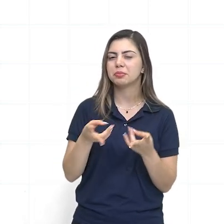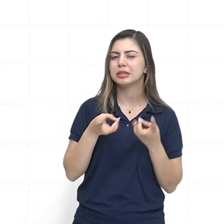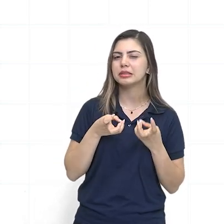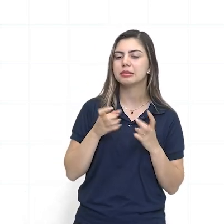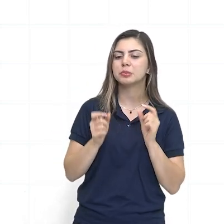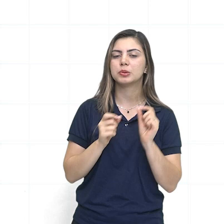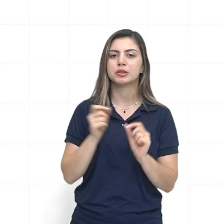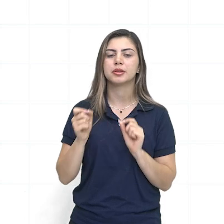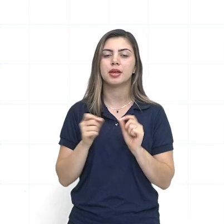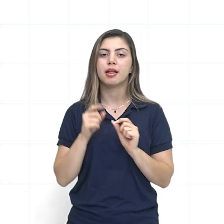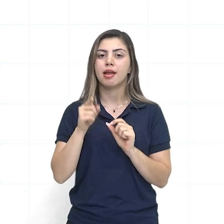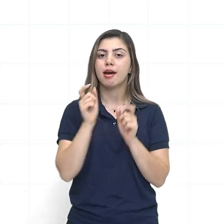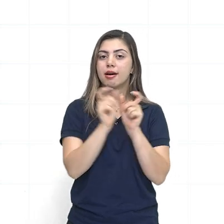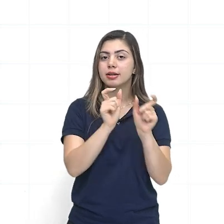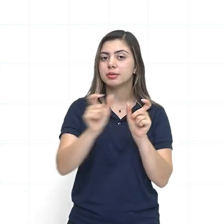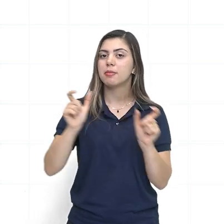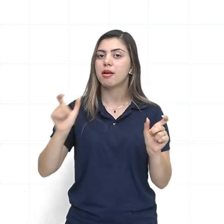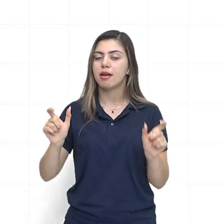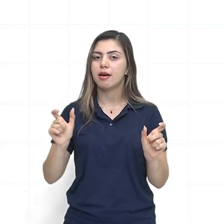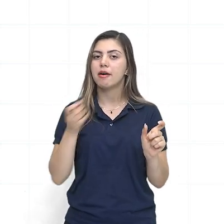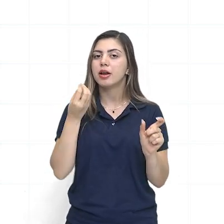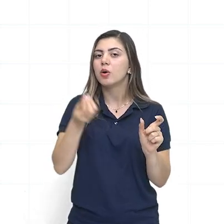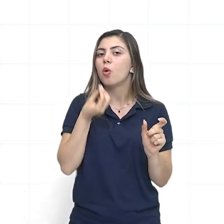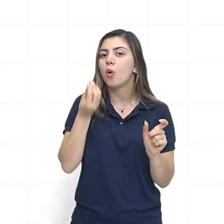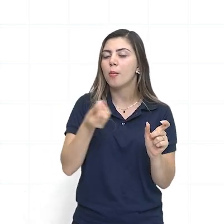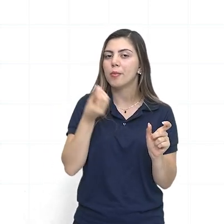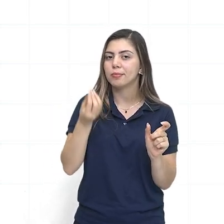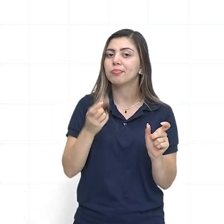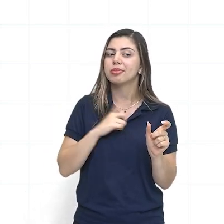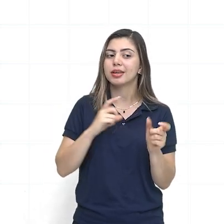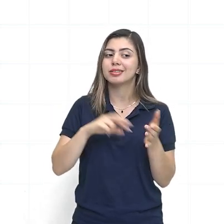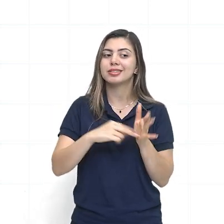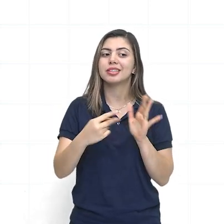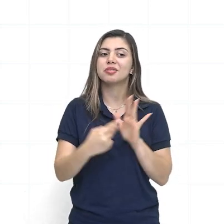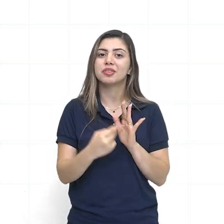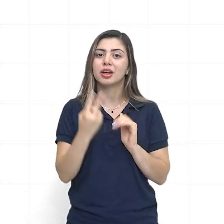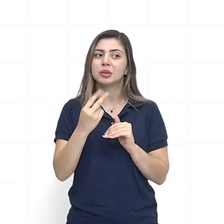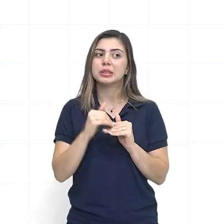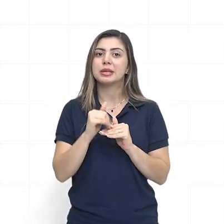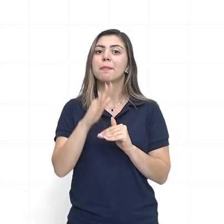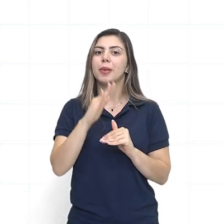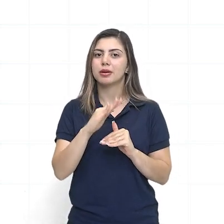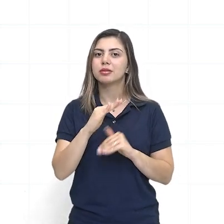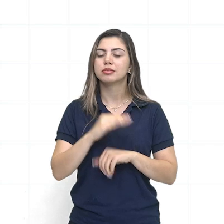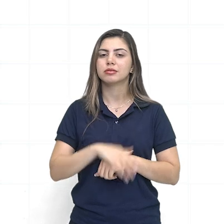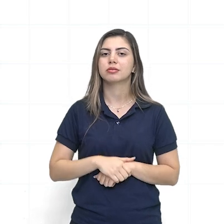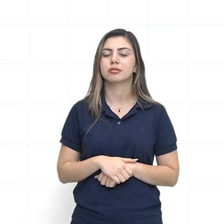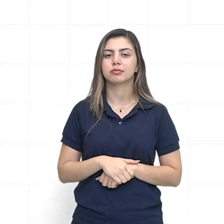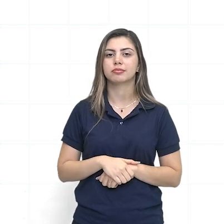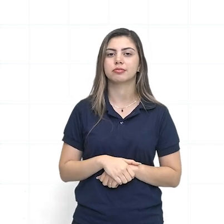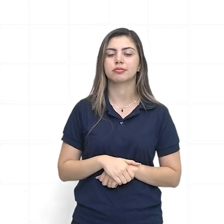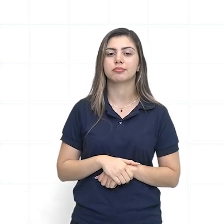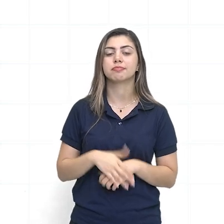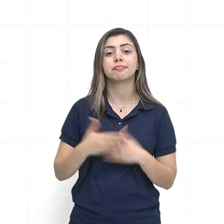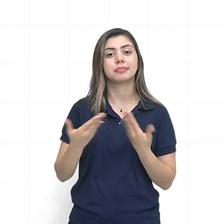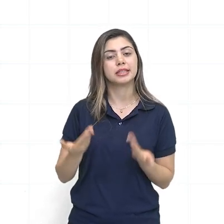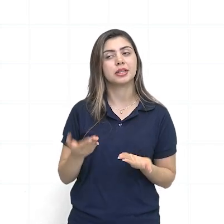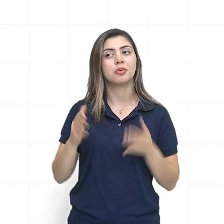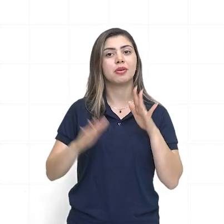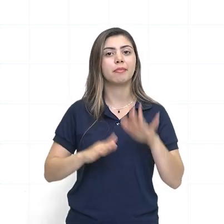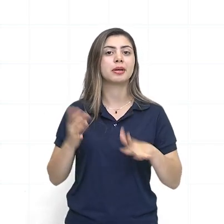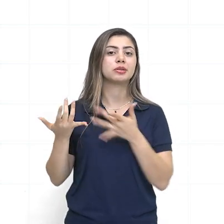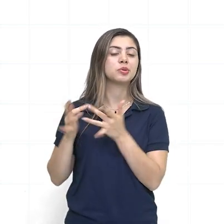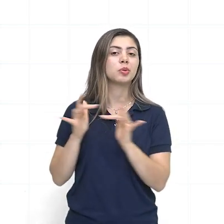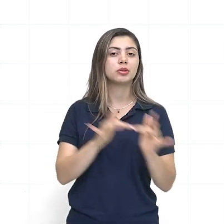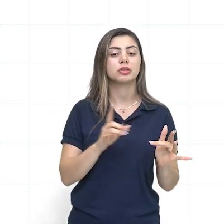palavras, de um modo geral, elas têm duplo sentido, elas são polissêmicas. Então, por isso que em determinados